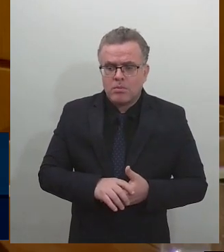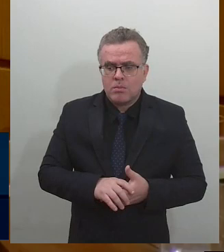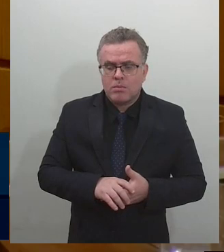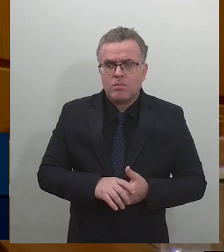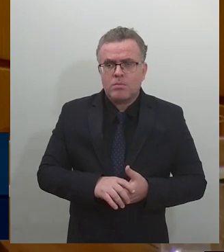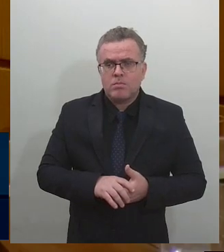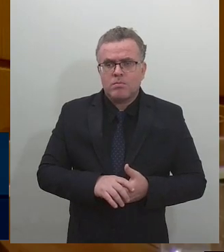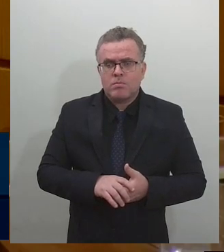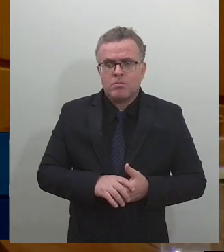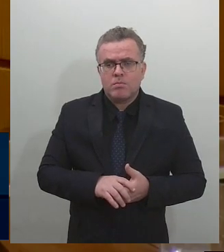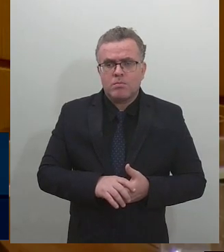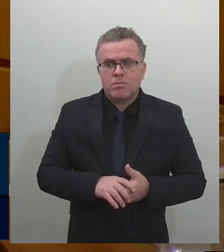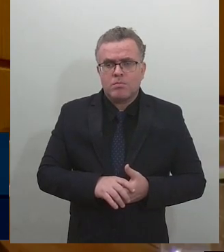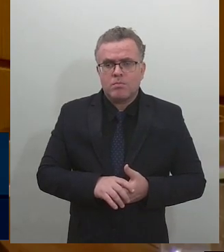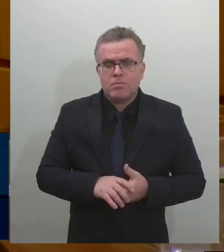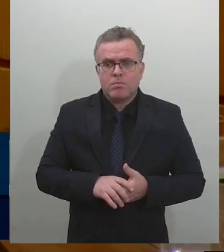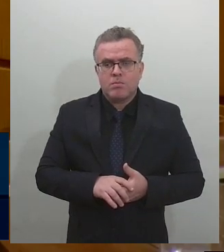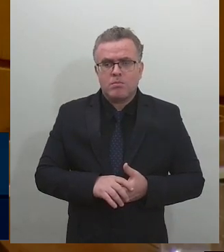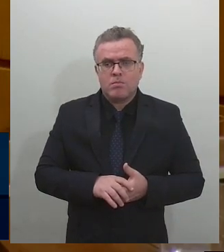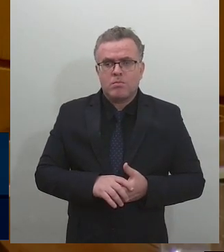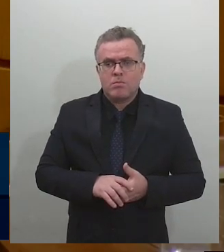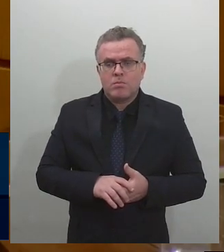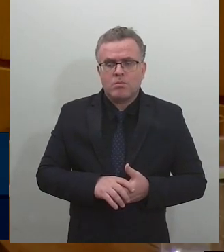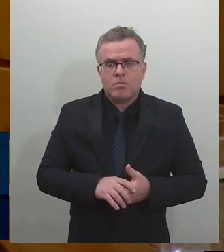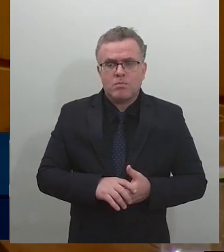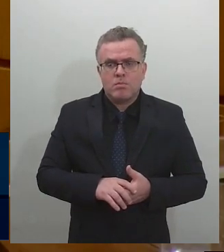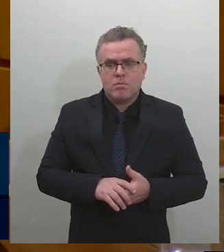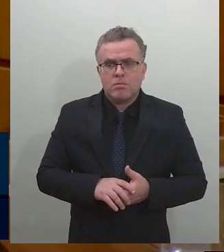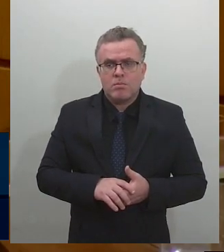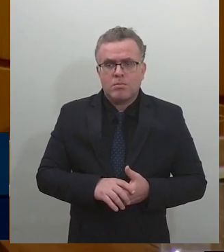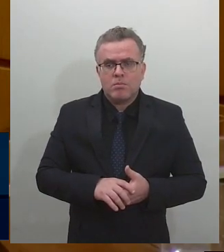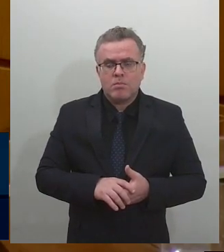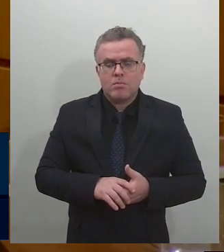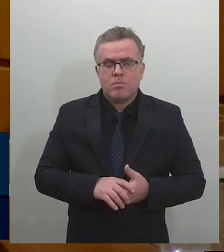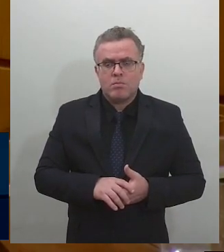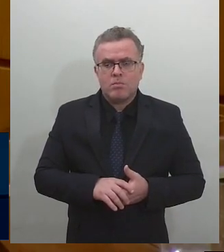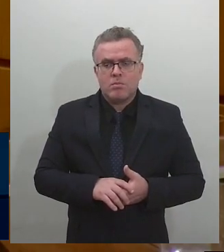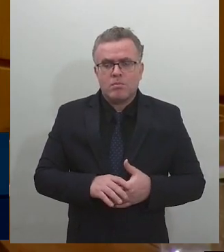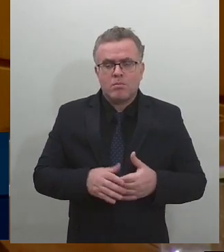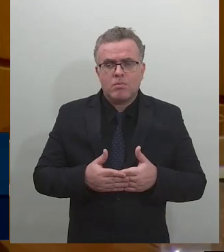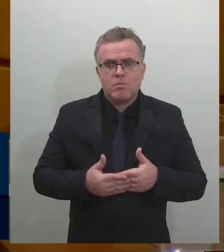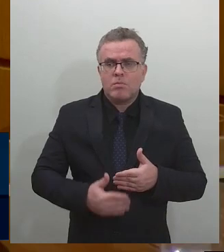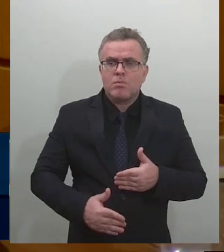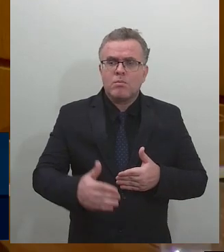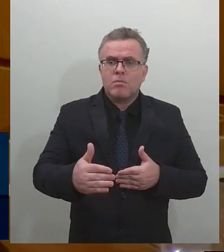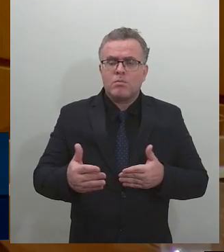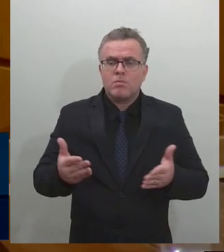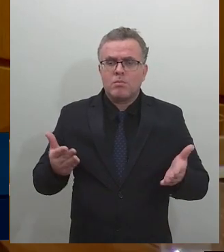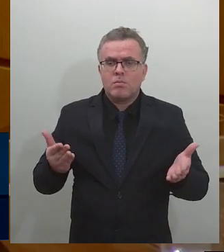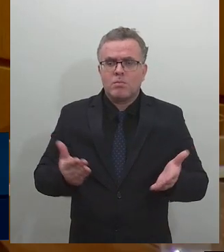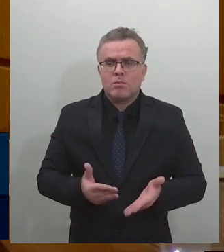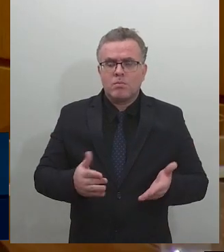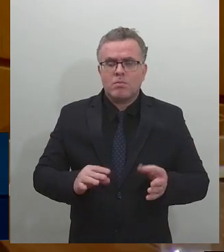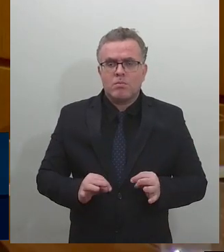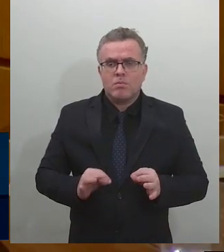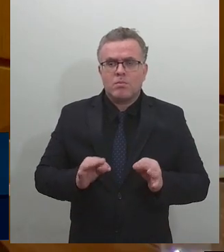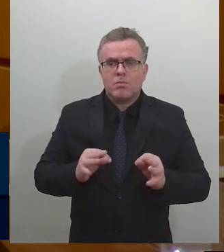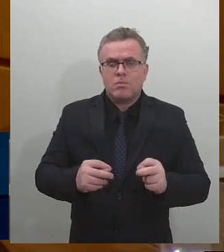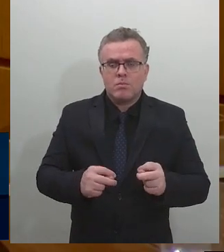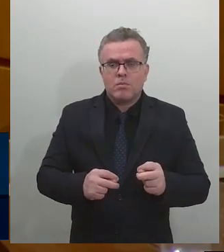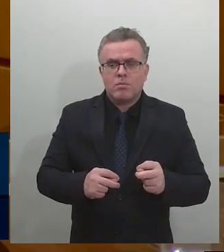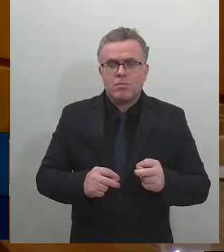Esta foi apenas a primeira etapa do nosso trabalho para todos os sergipanos, que será